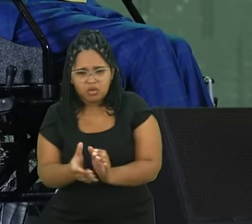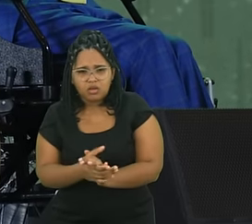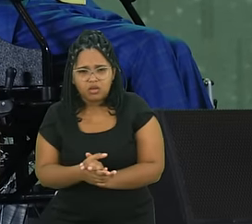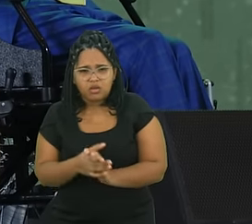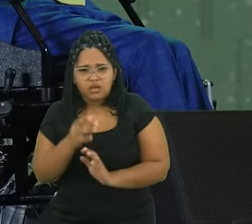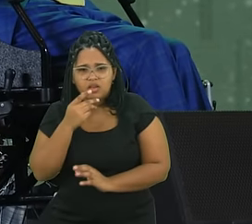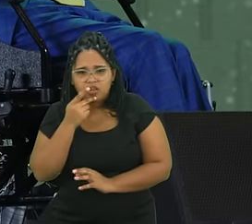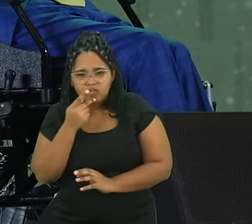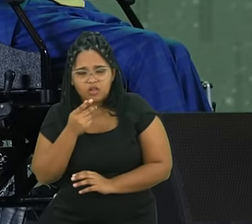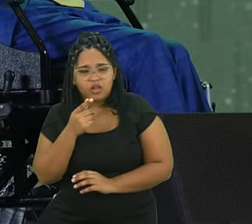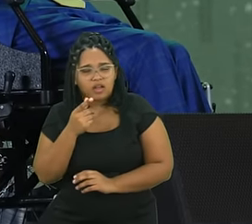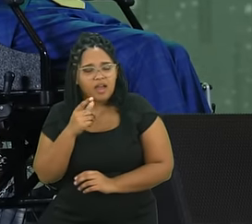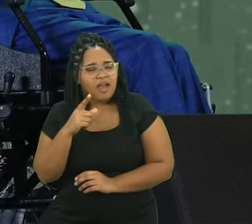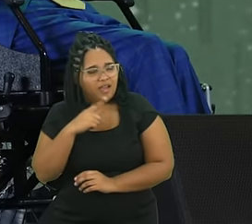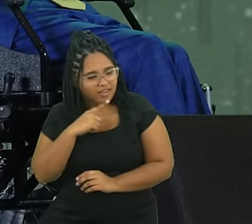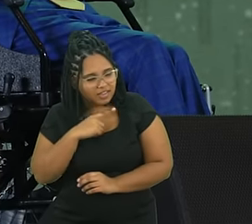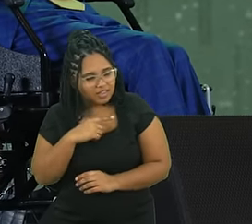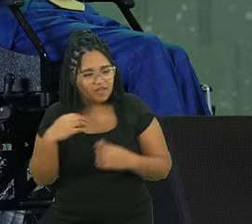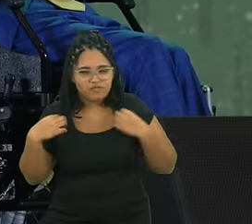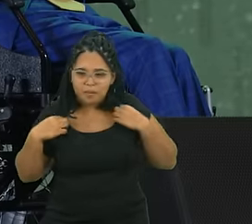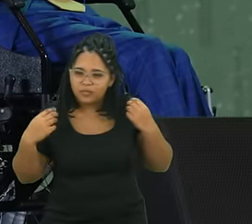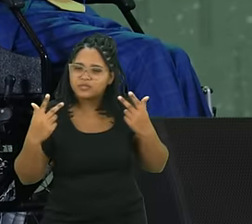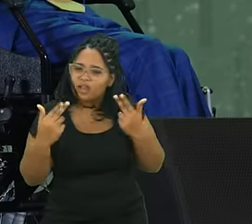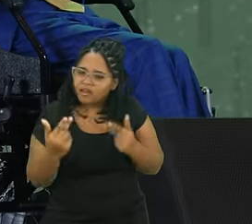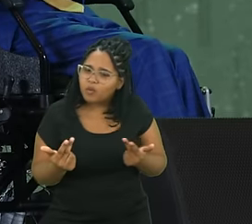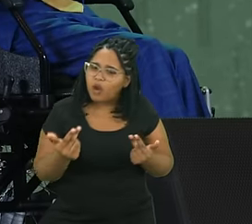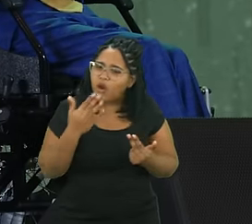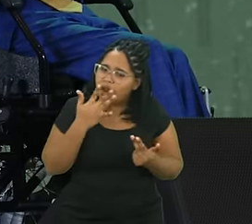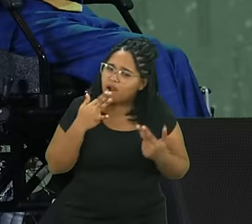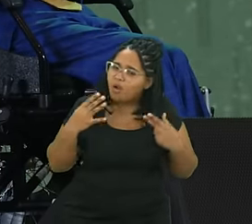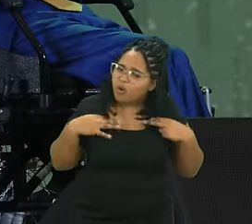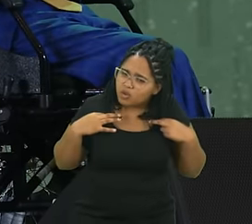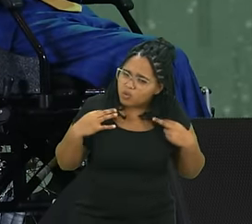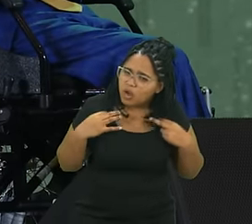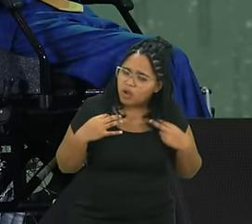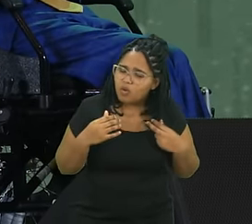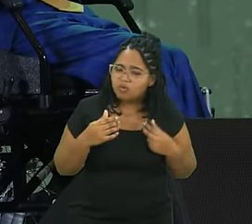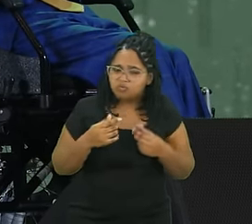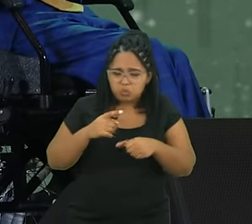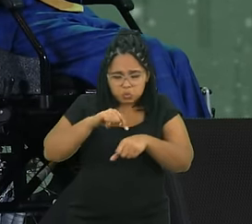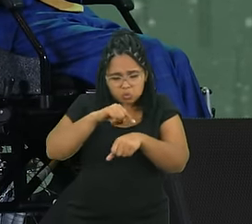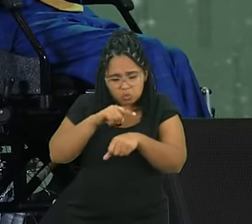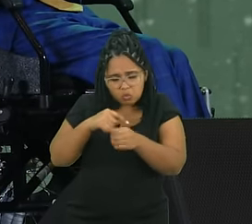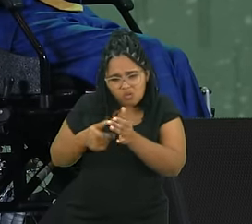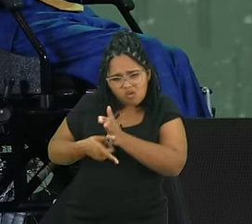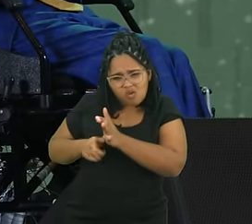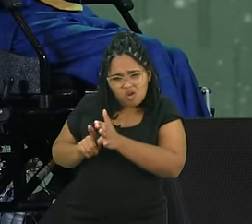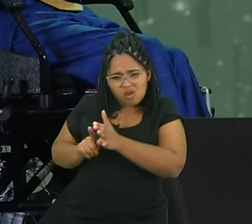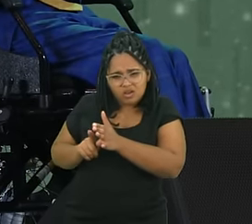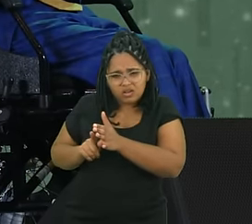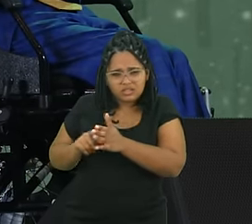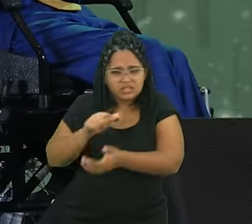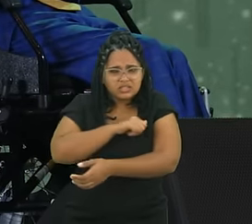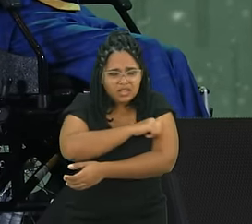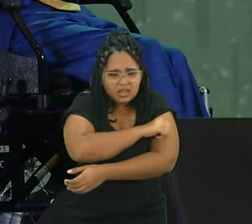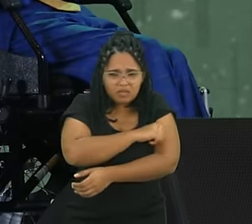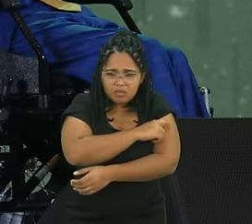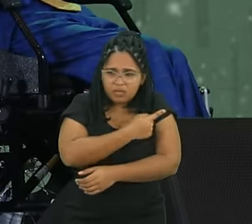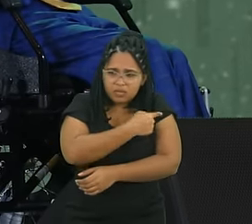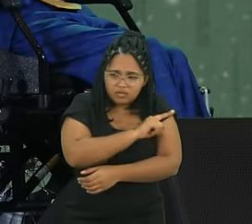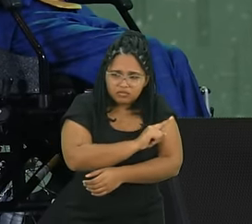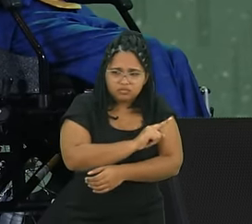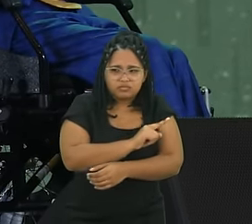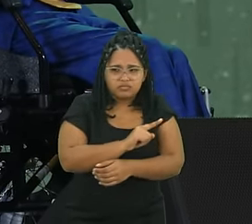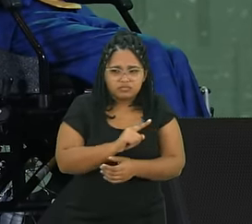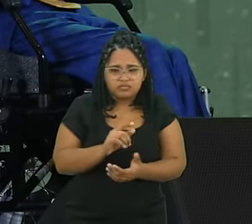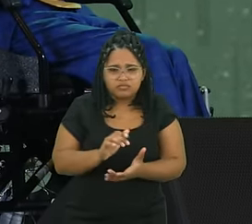era a blusa da mesma cor que eu estava levando. Ele falou que horas antes uma enfermeira, eu creio que o anjo do Senhor passou ali e